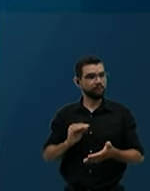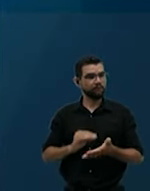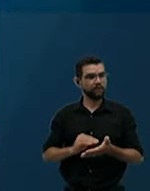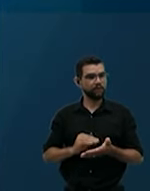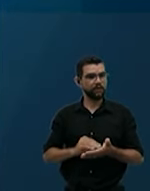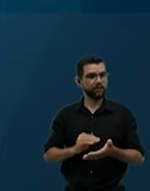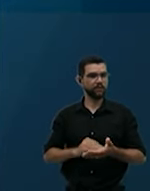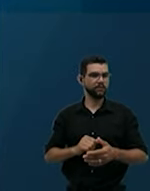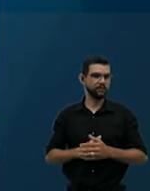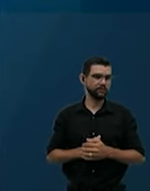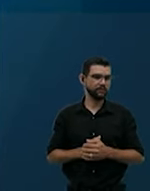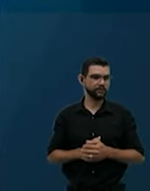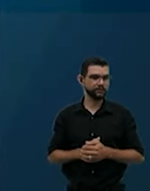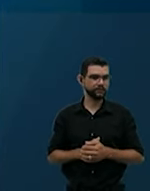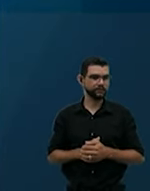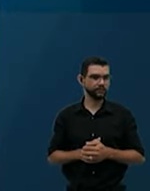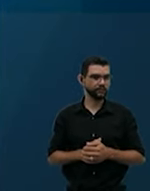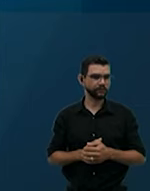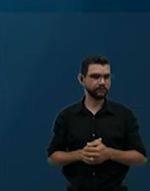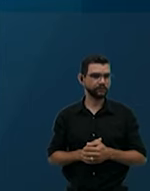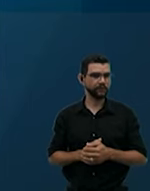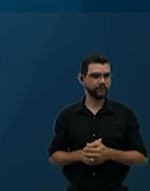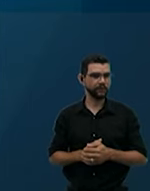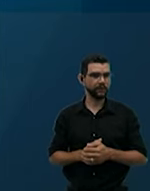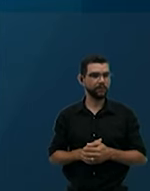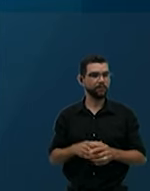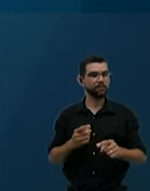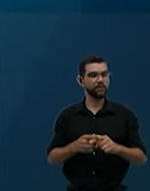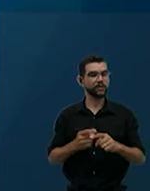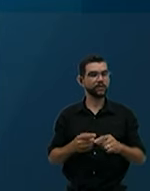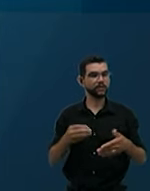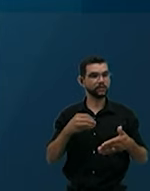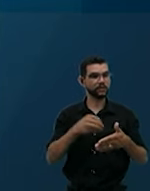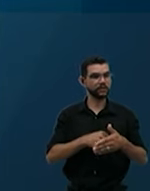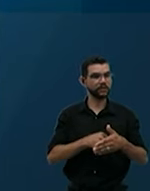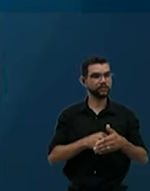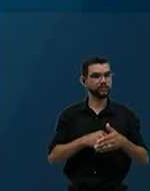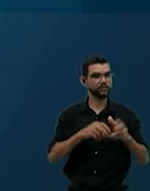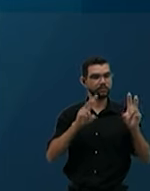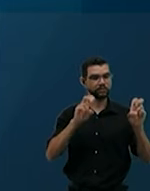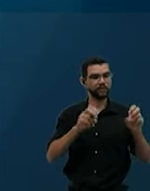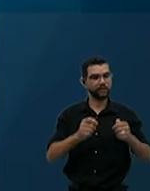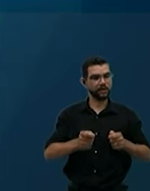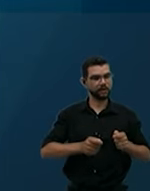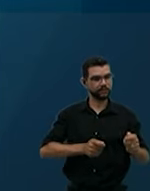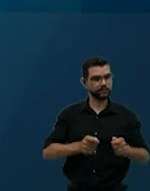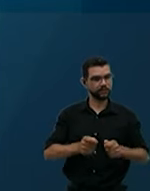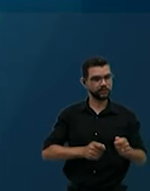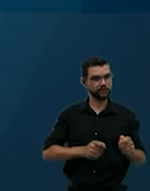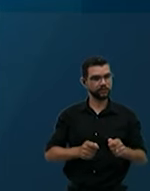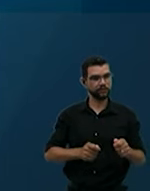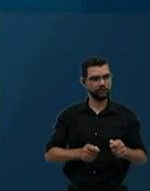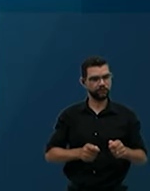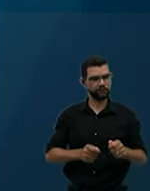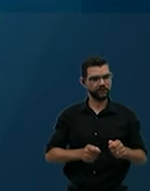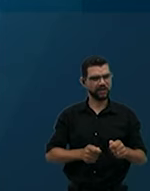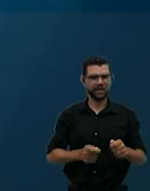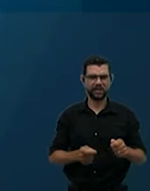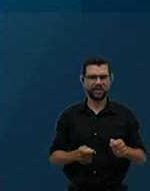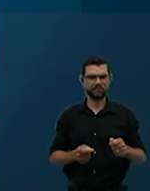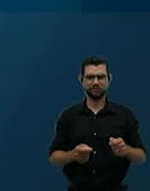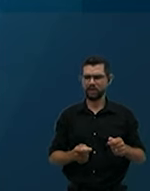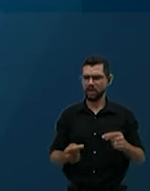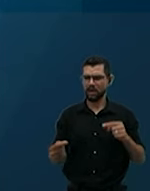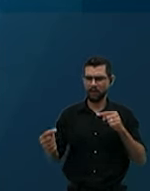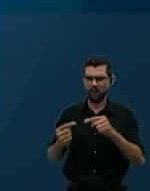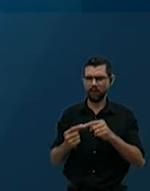âmbito administrativo, a instrução do processo administrativo, ela não é exclusiva do segurado. Daí porque